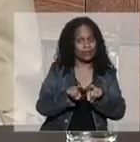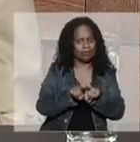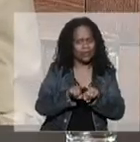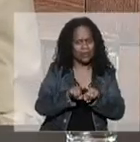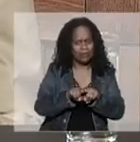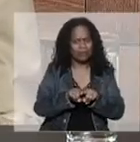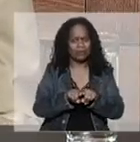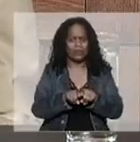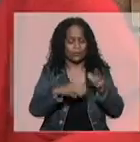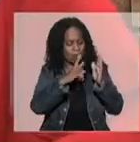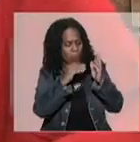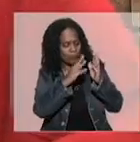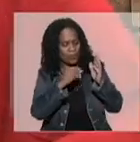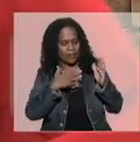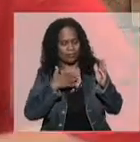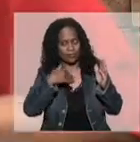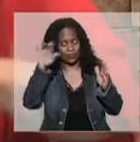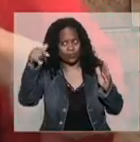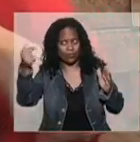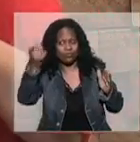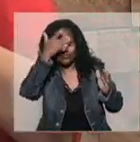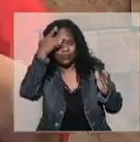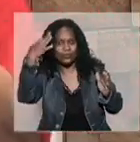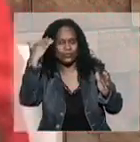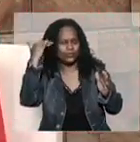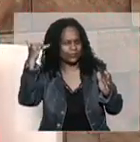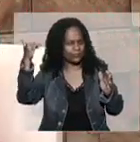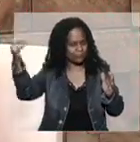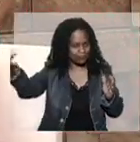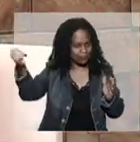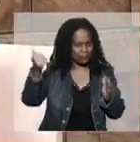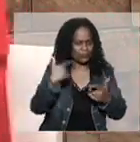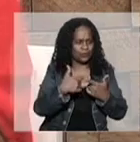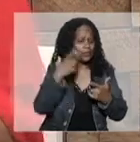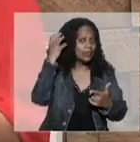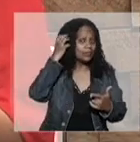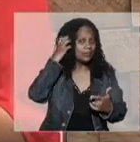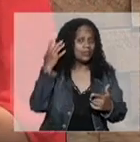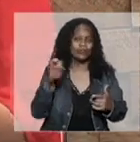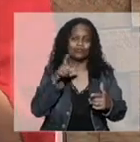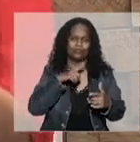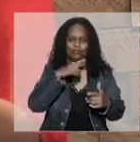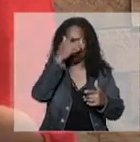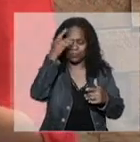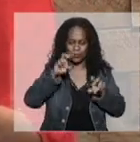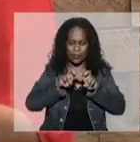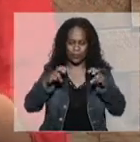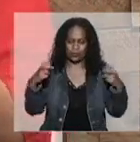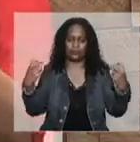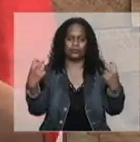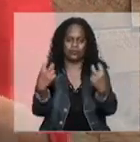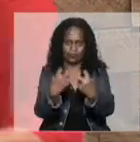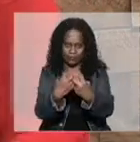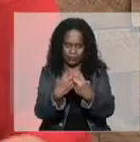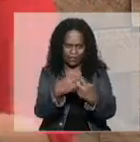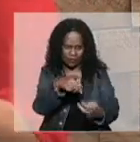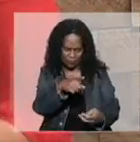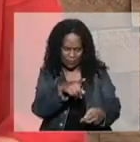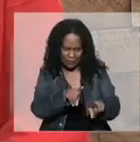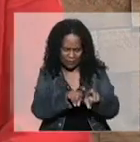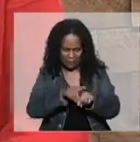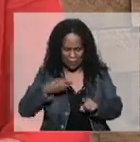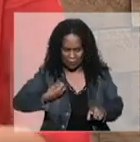meus ídolos. Isso que eu queria te perguntar. Essa época era uma época em que as rádios tinham programas de auditório. Tinha. Você ainda pegou esse momento.